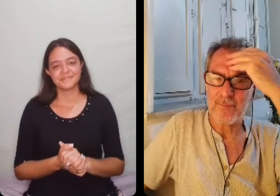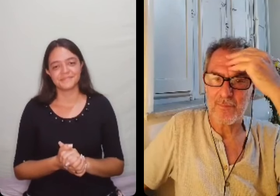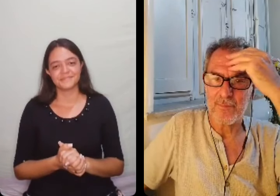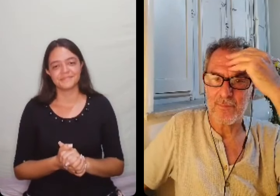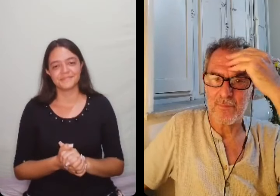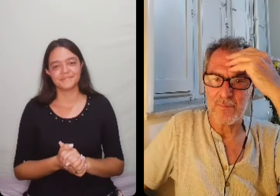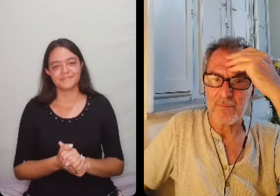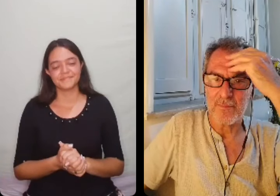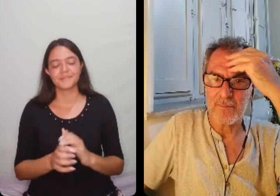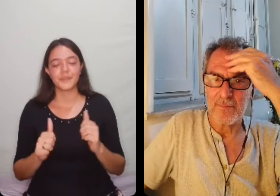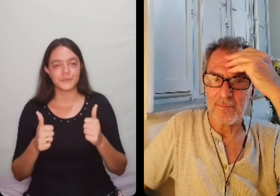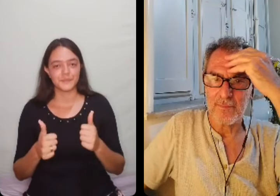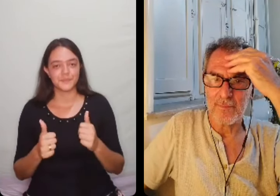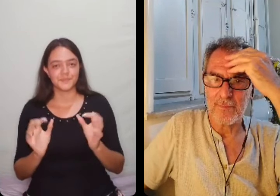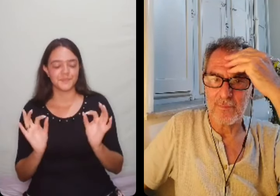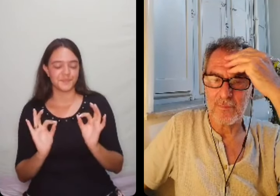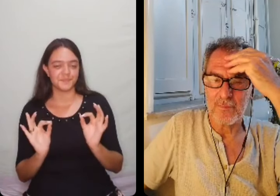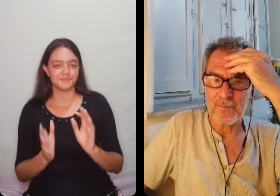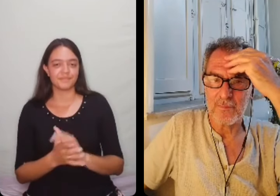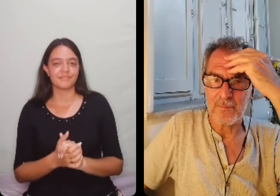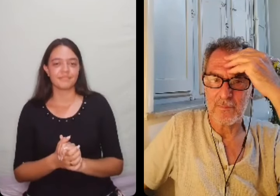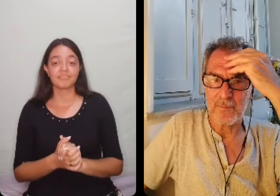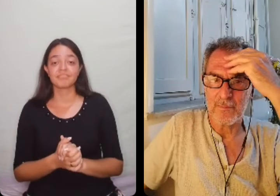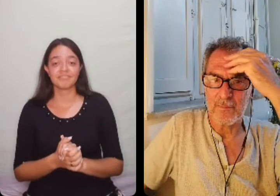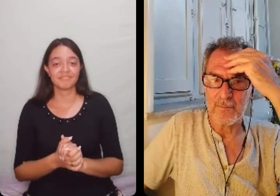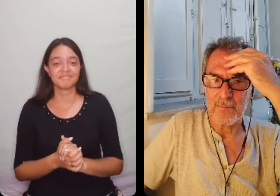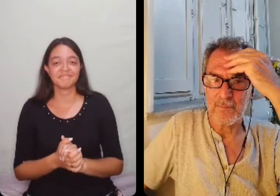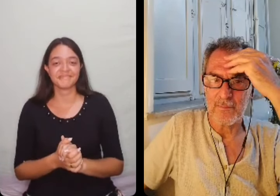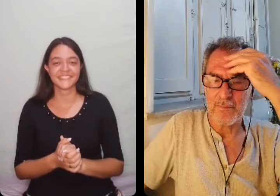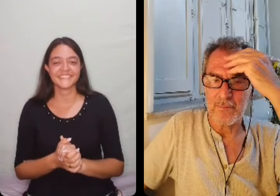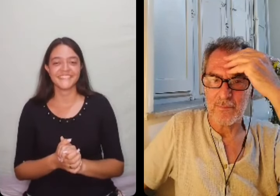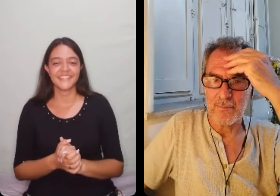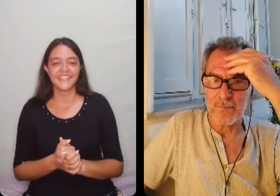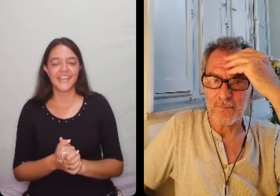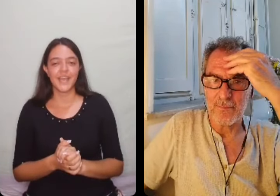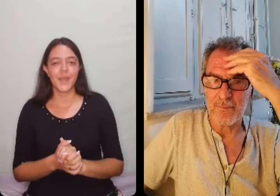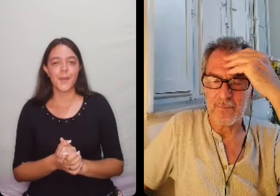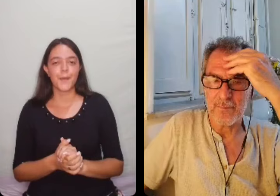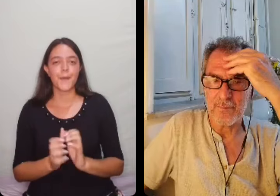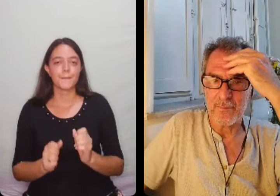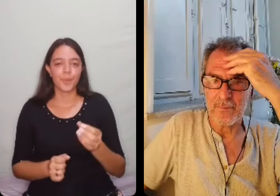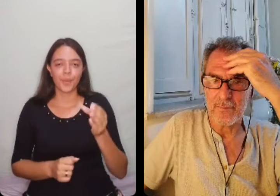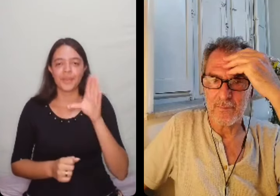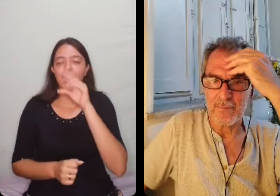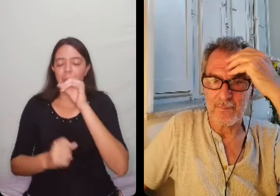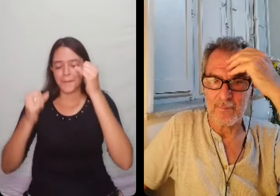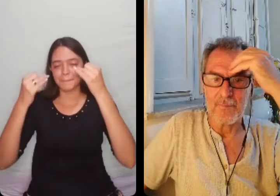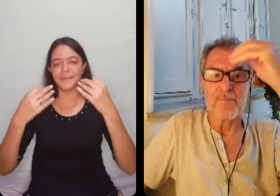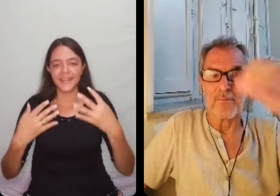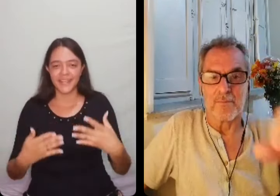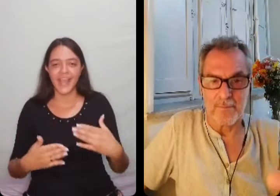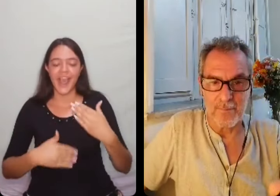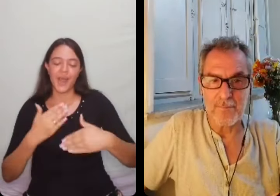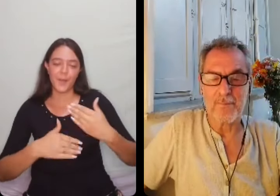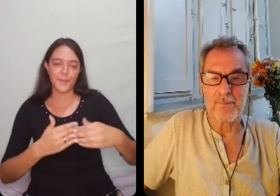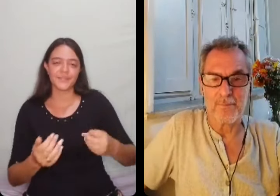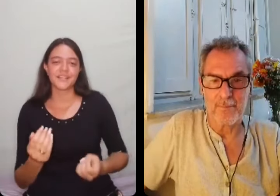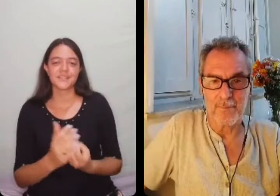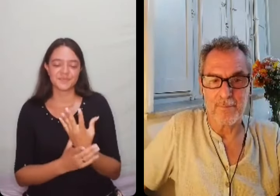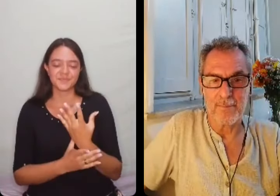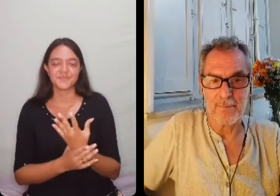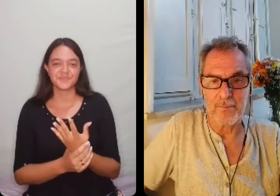tem toda razão, assim, essa oportunidade de poder falar do processo criativo, eu acho ímpar, né, porque muitas vezes a gente vai ver o